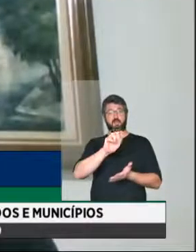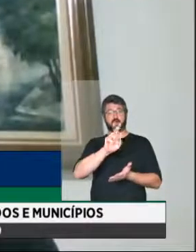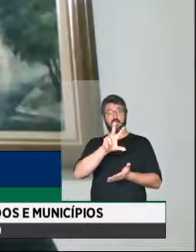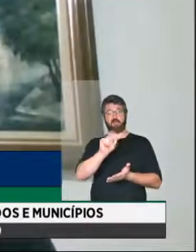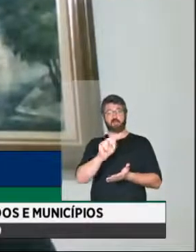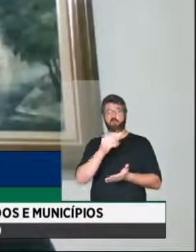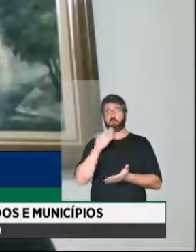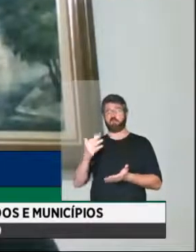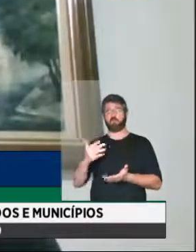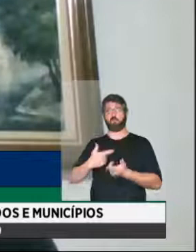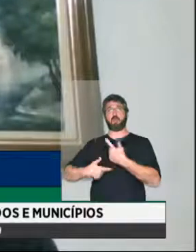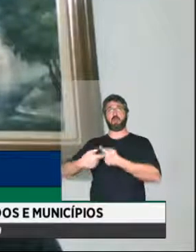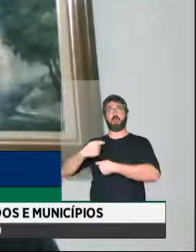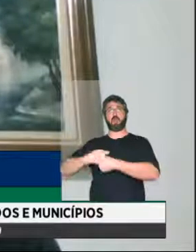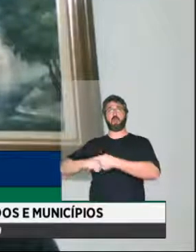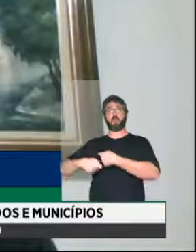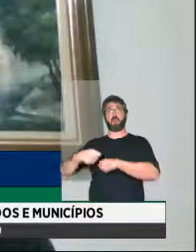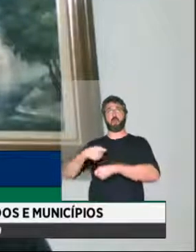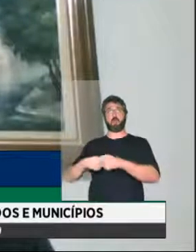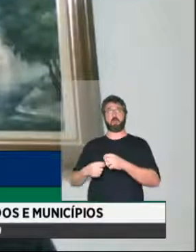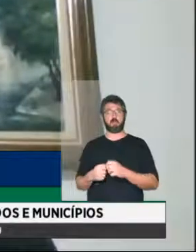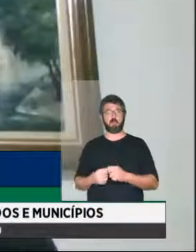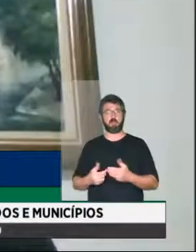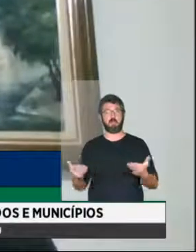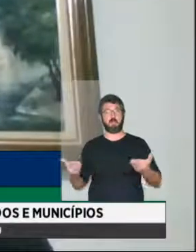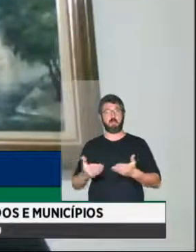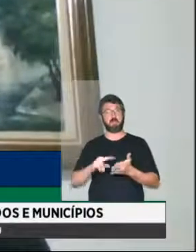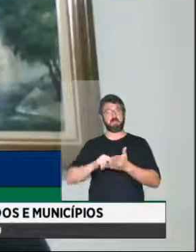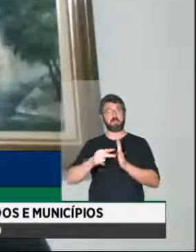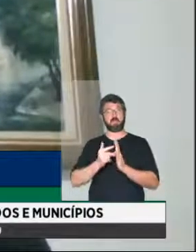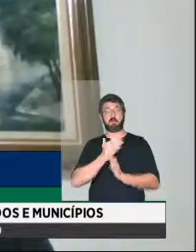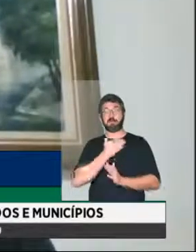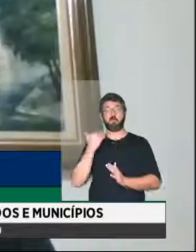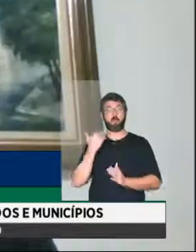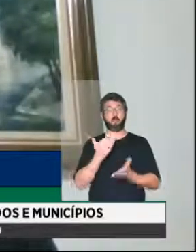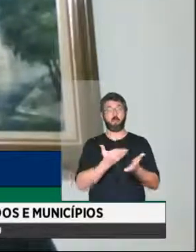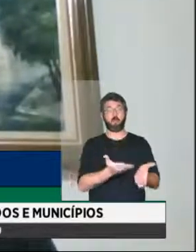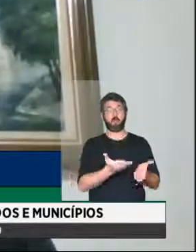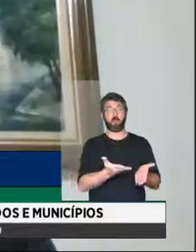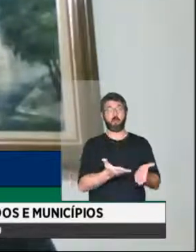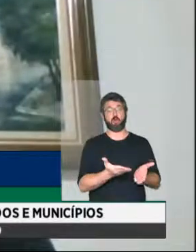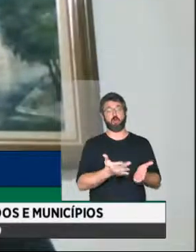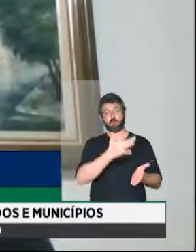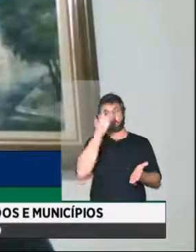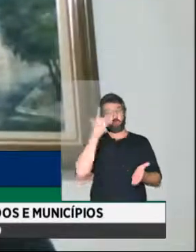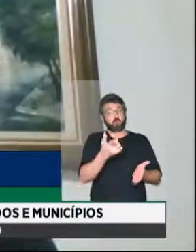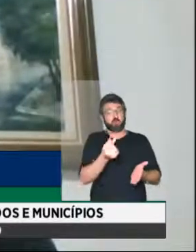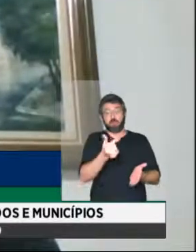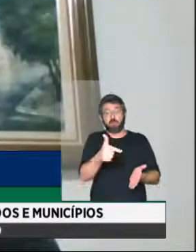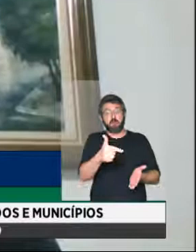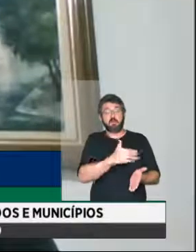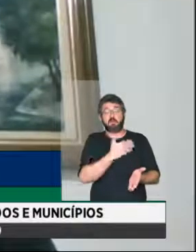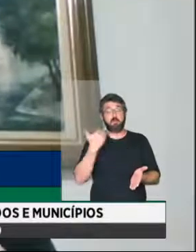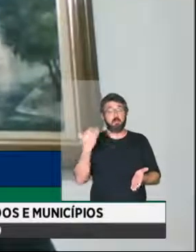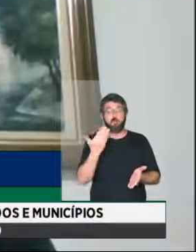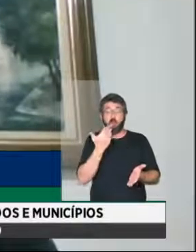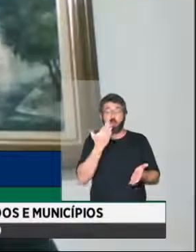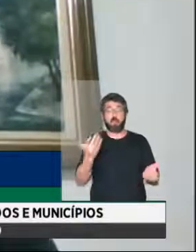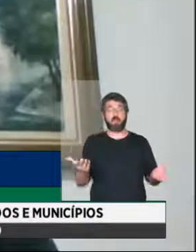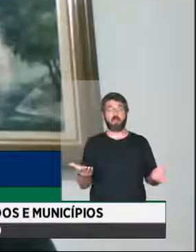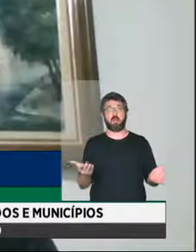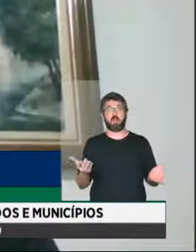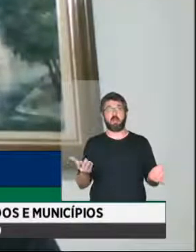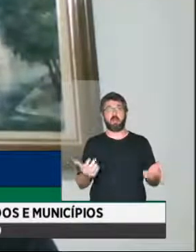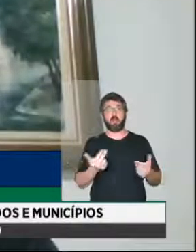equilíbrio fiscal, que neste momento é sinônimo de morte aos que não têm dinheiro para comprar comida e não